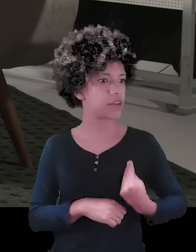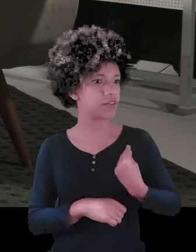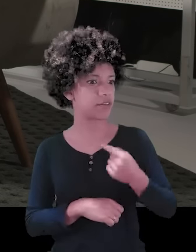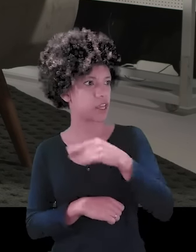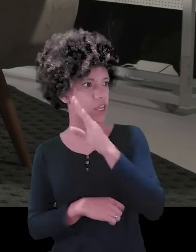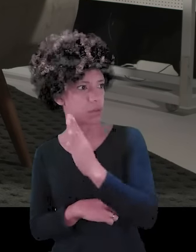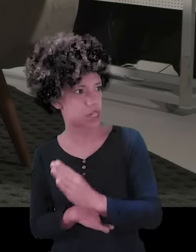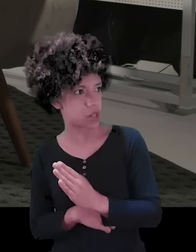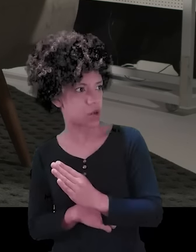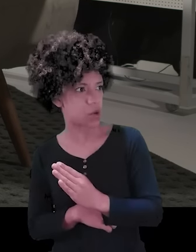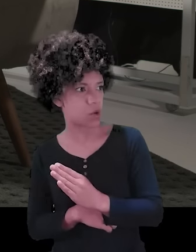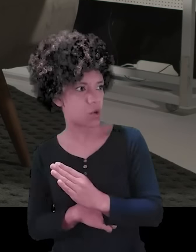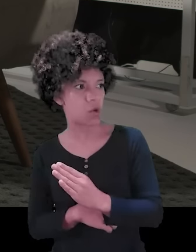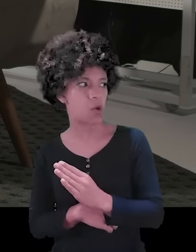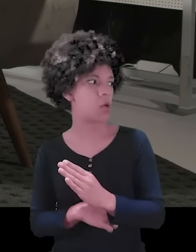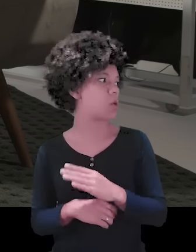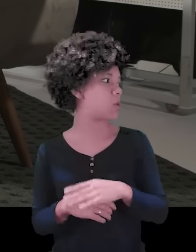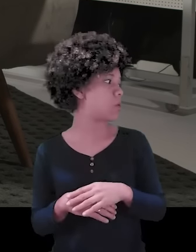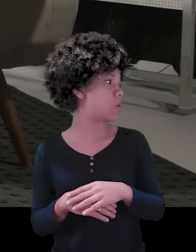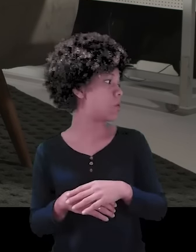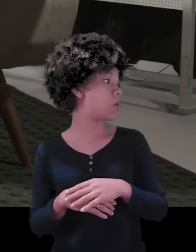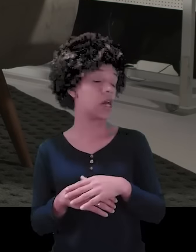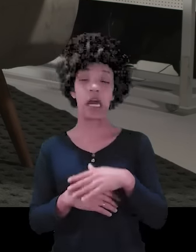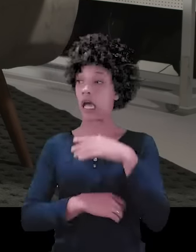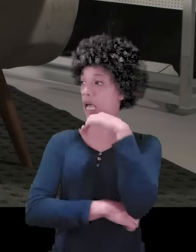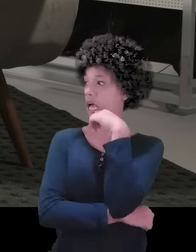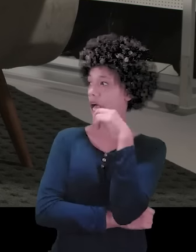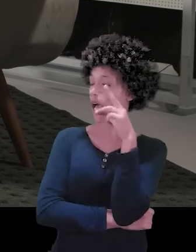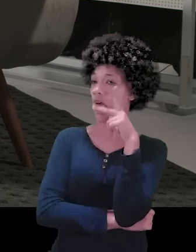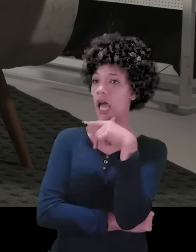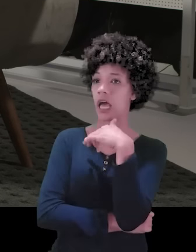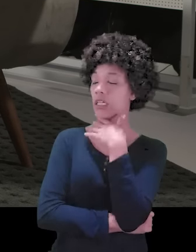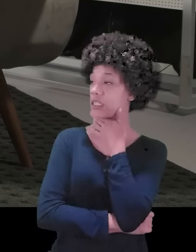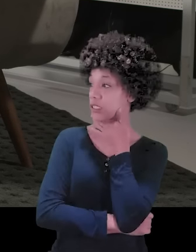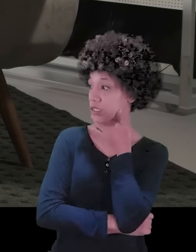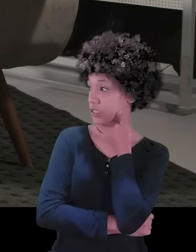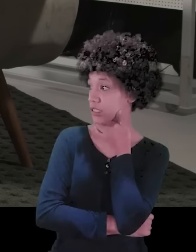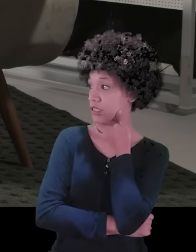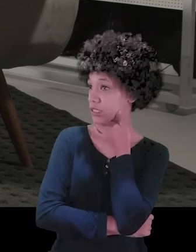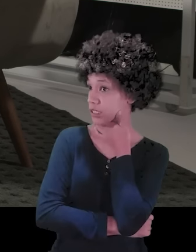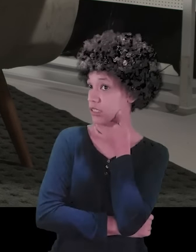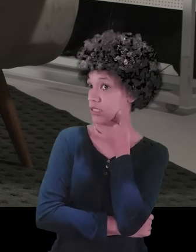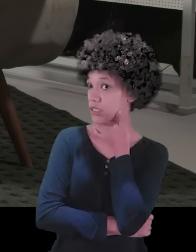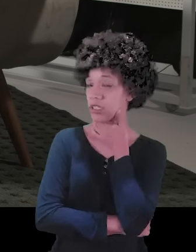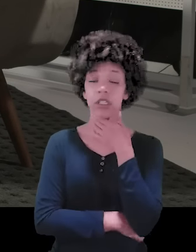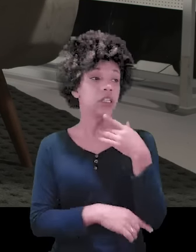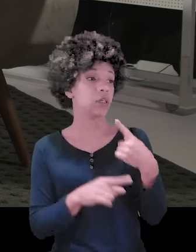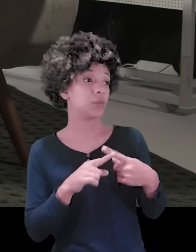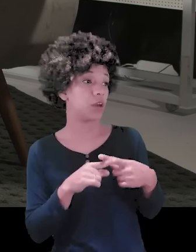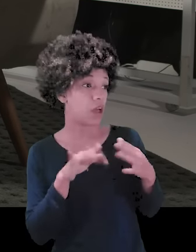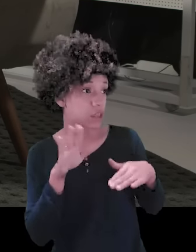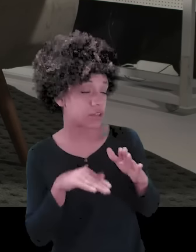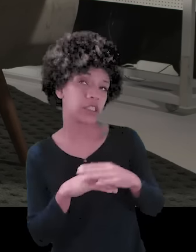viva aqui no Brasil ainda é um pai de Caraca velho essa geralmente